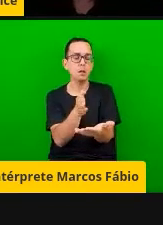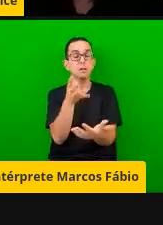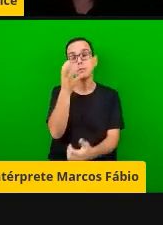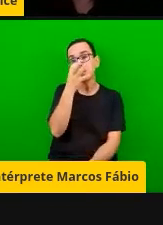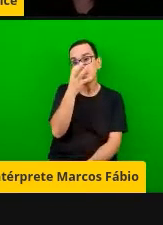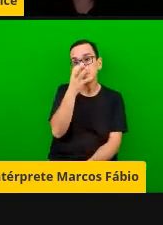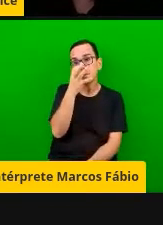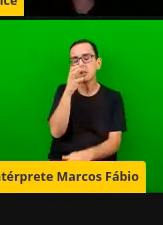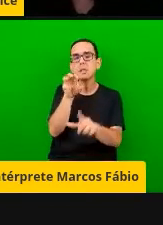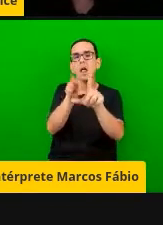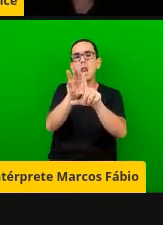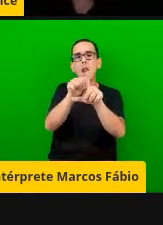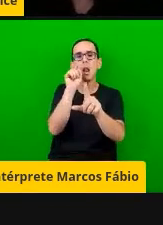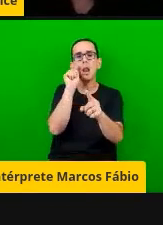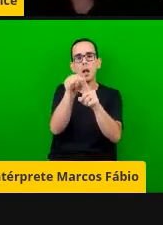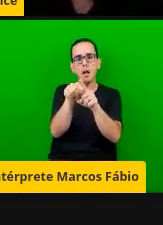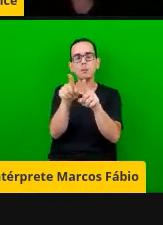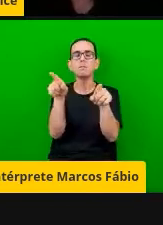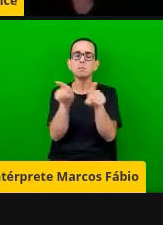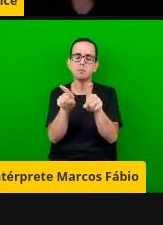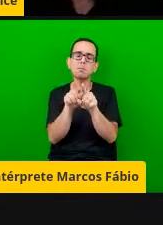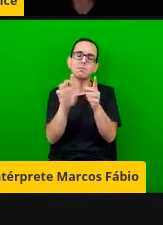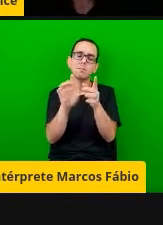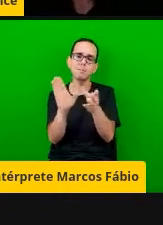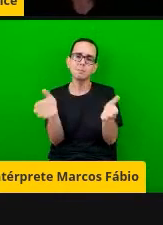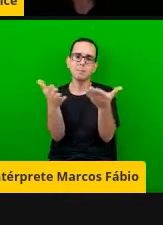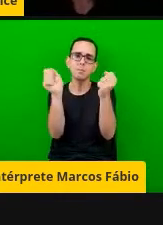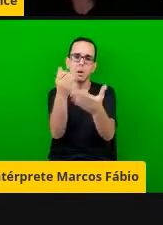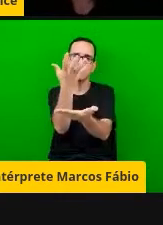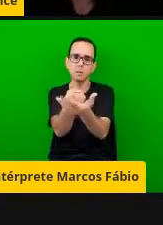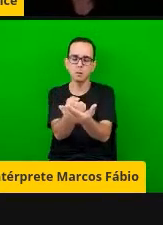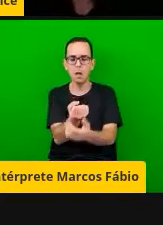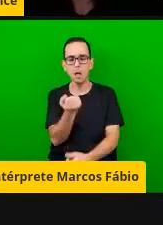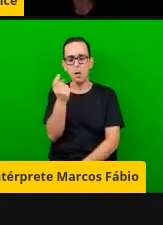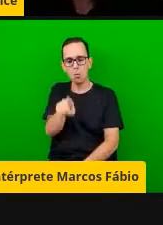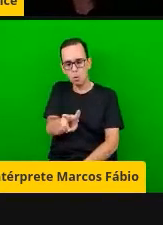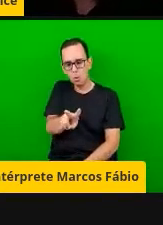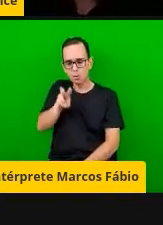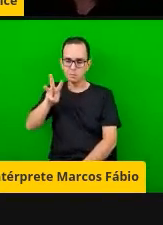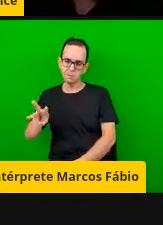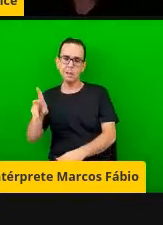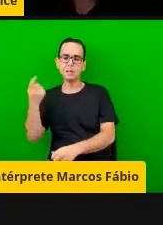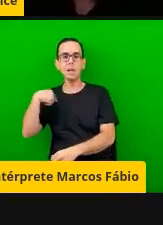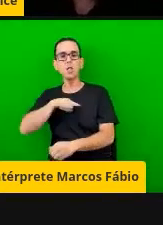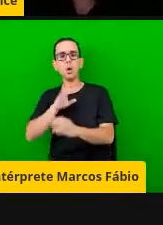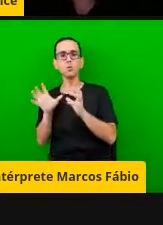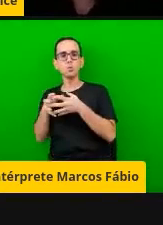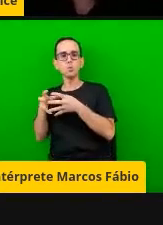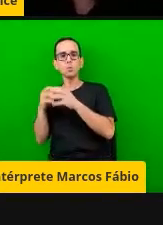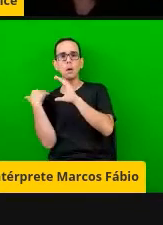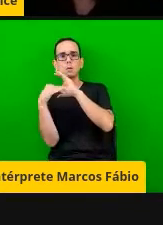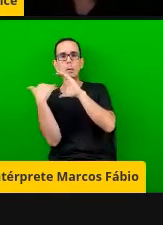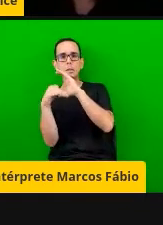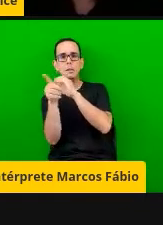já permite vocês terem essa declaração. E as outras 2 partes somos nós que vamos enviar para vocês. E aí, juntando, dão 20 horas. Quem